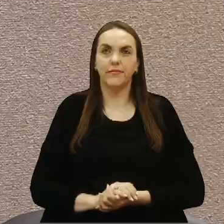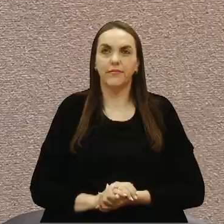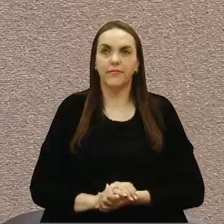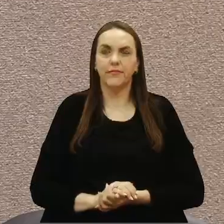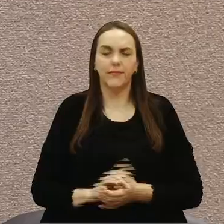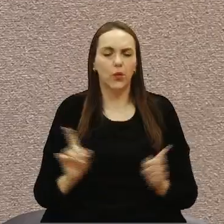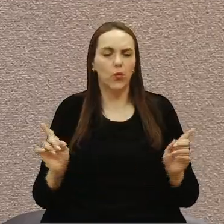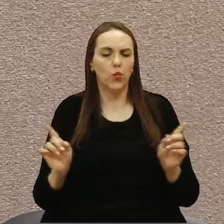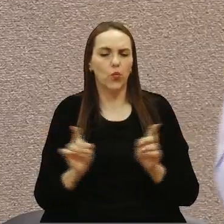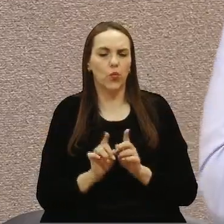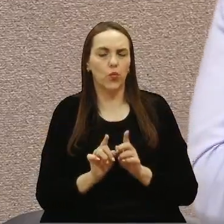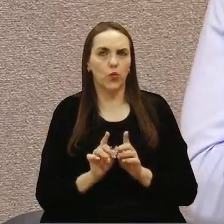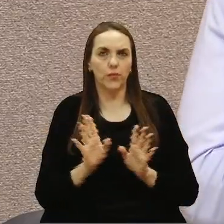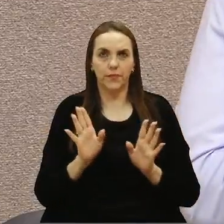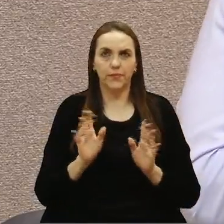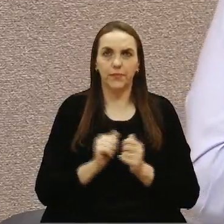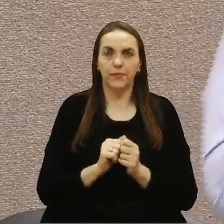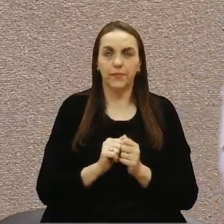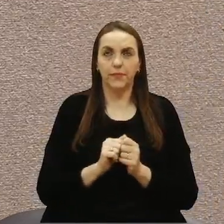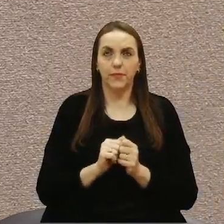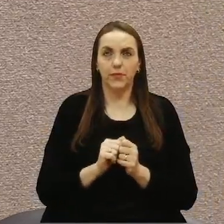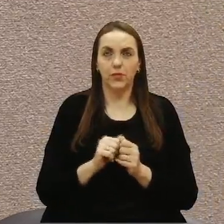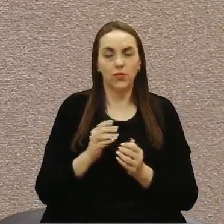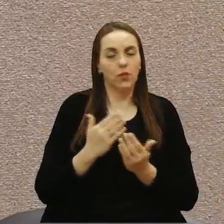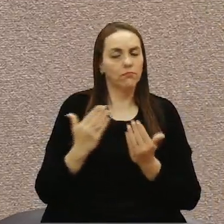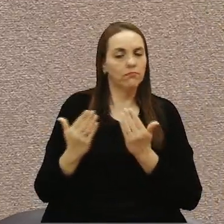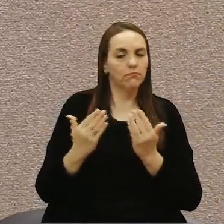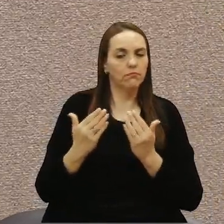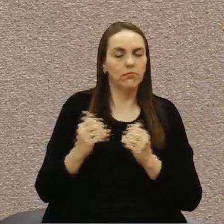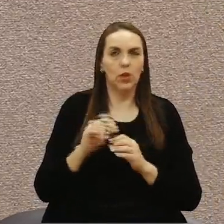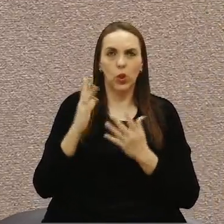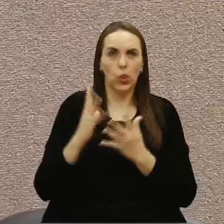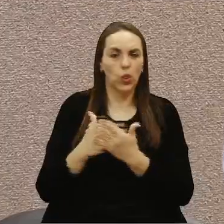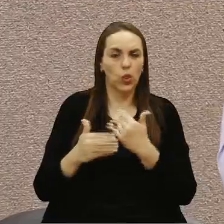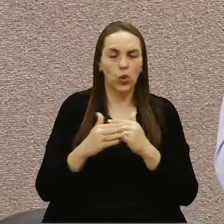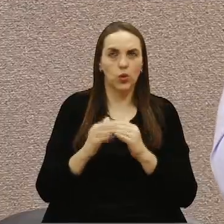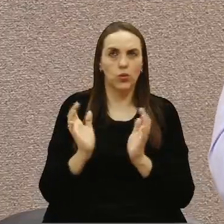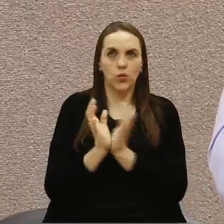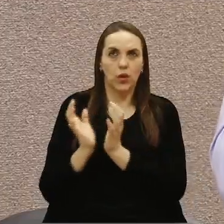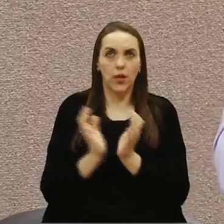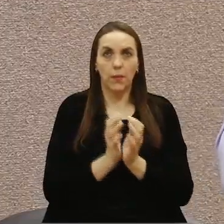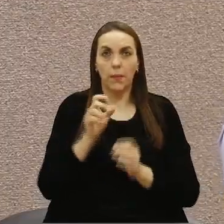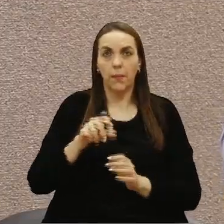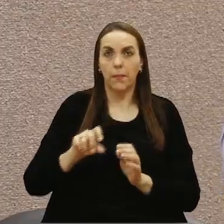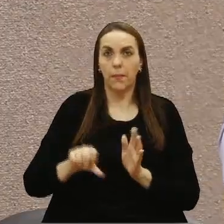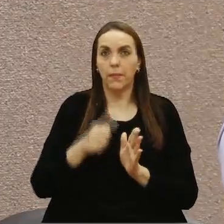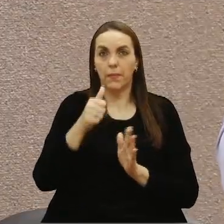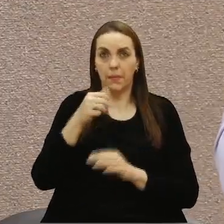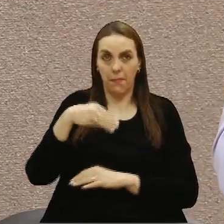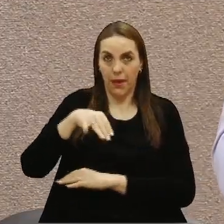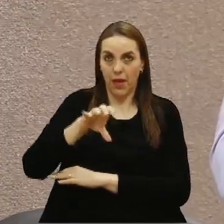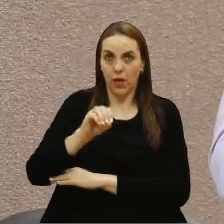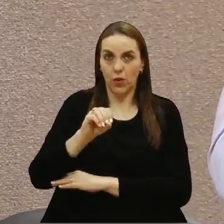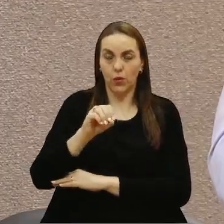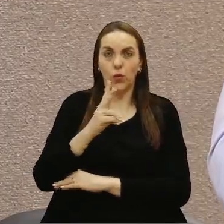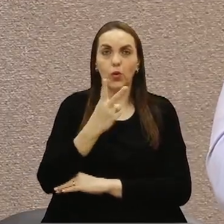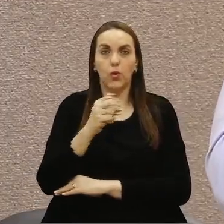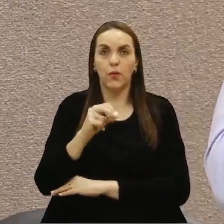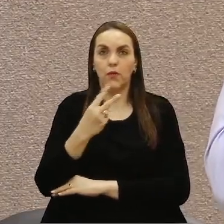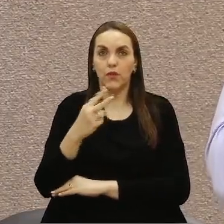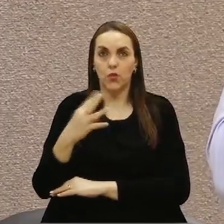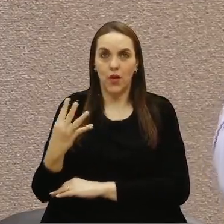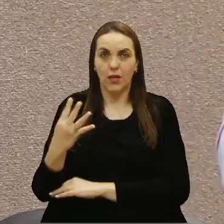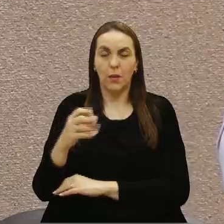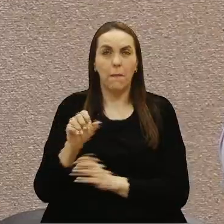breve preâmbulo a todos os colegas. No dia 1º de maio do ano de 2024, ocorreu a